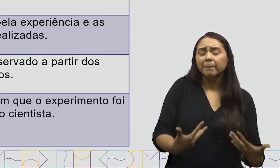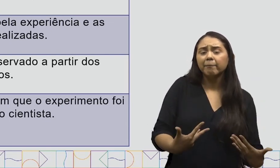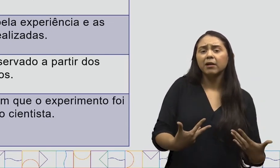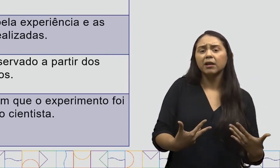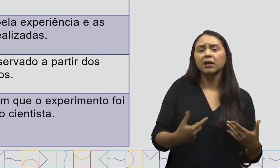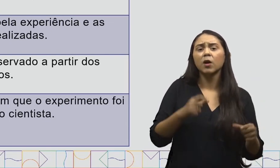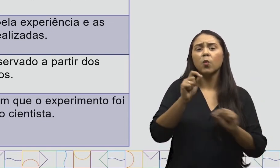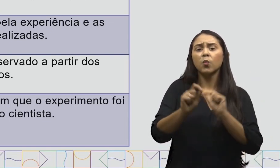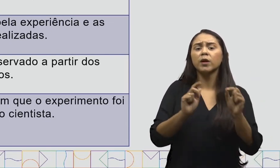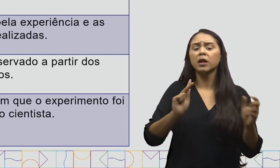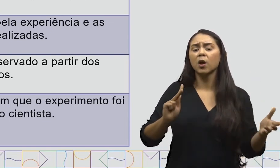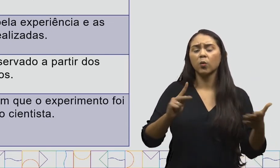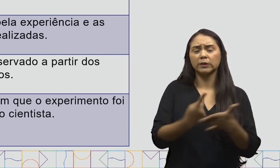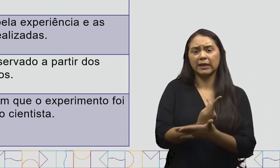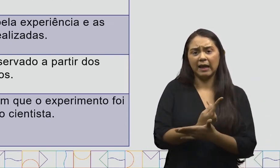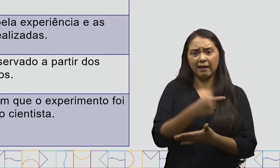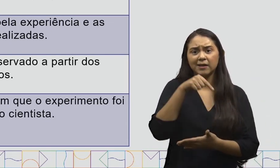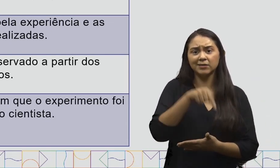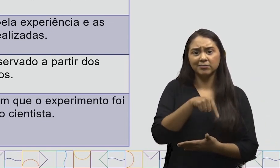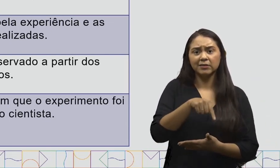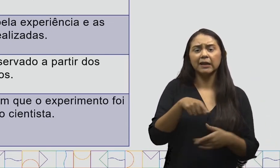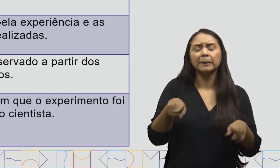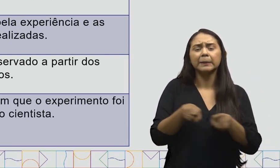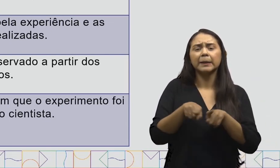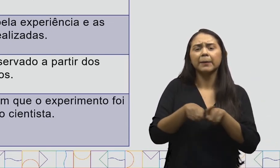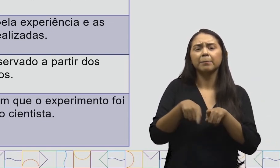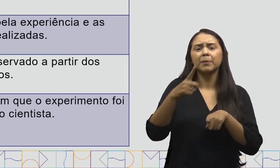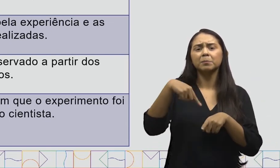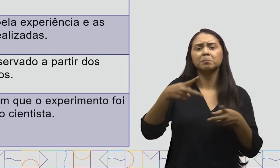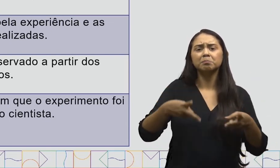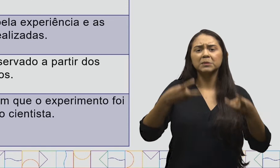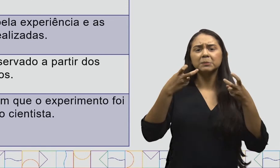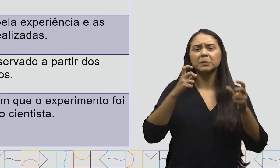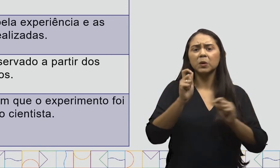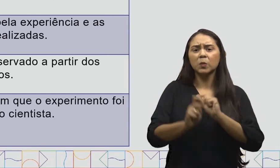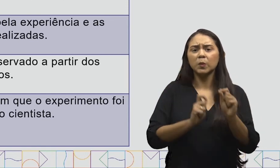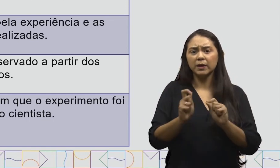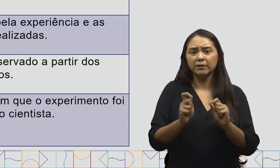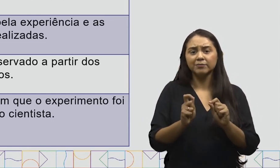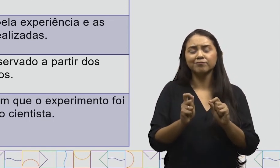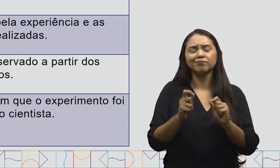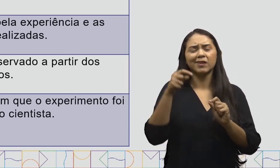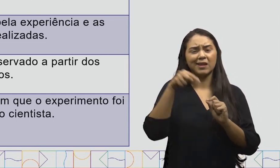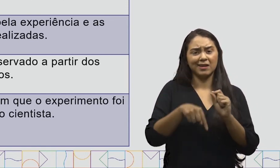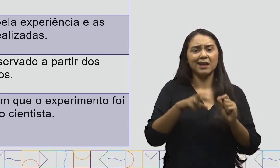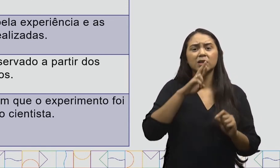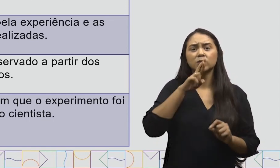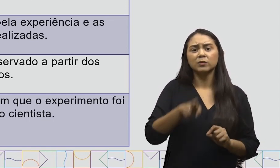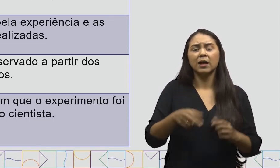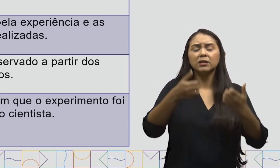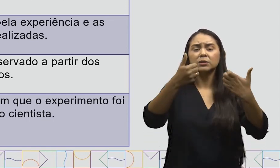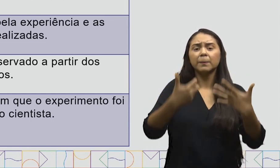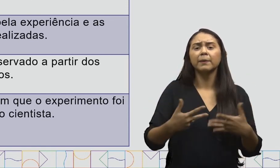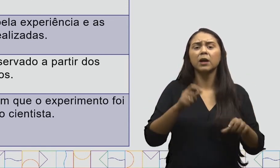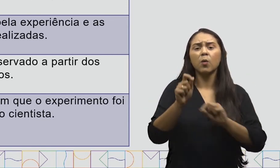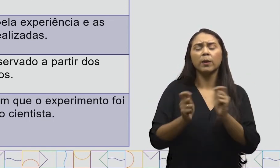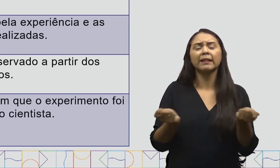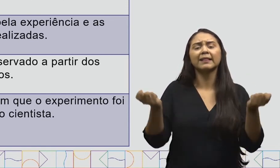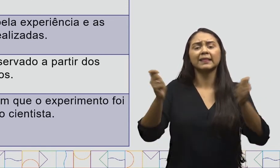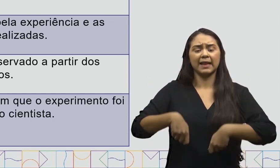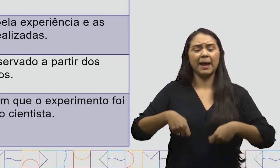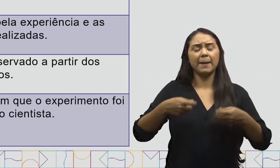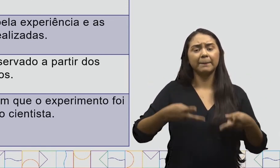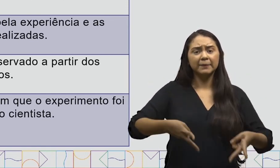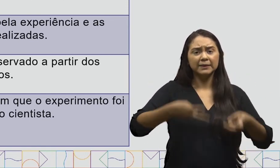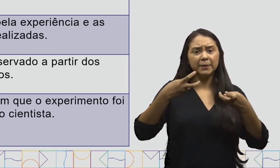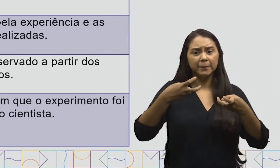efeito causado pela experiência e as observações realizadas. O resultado relata o que foi possível